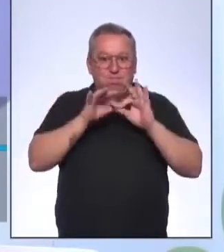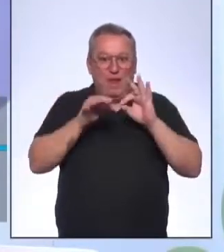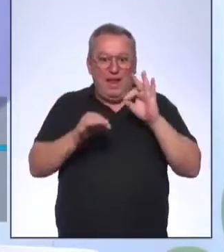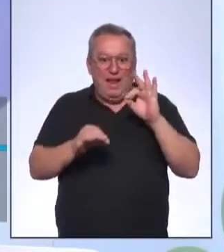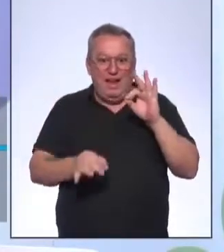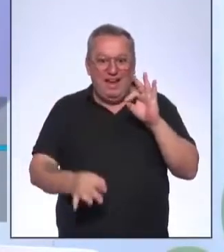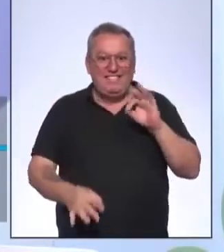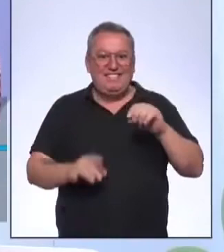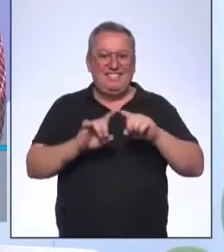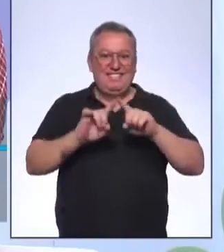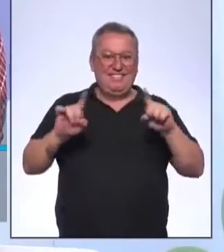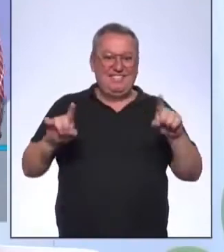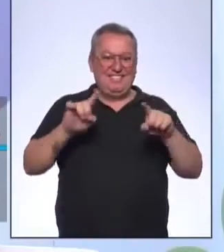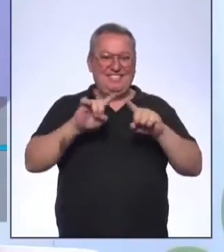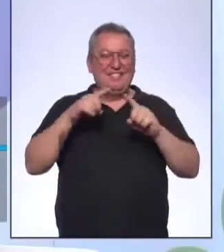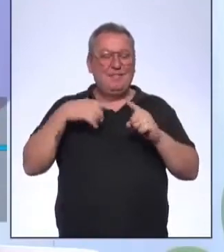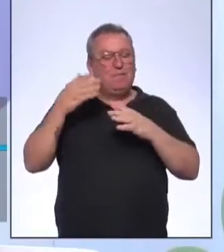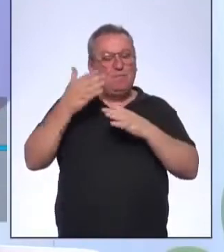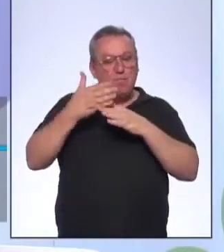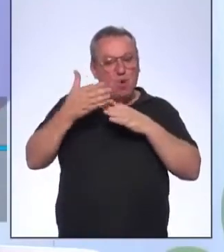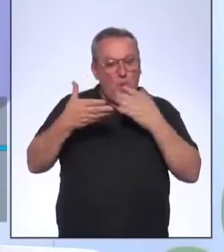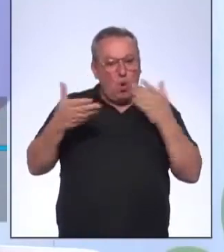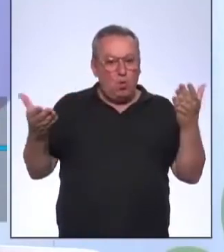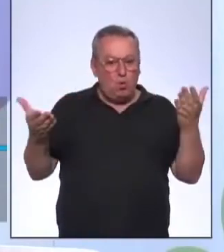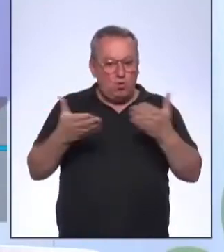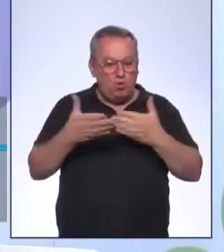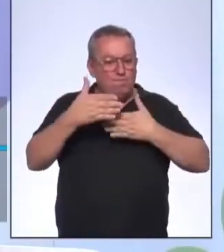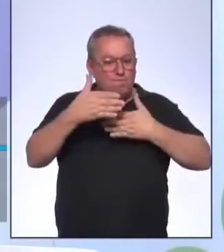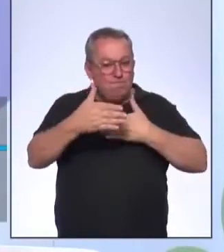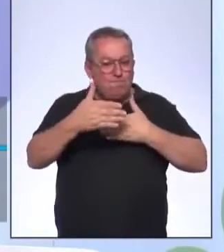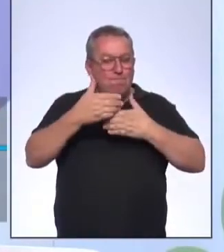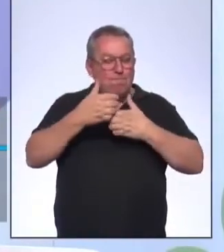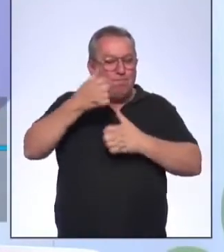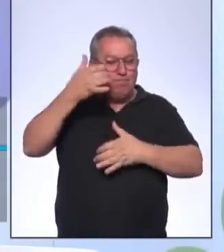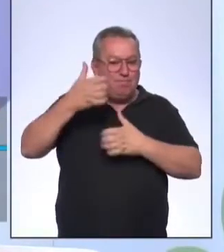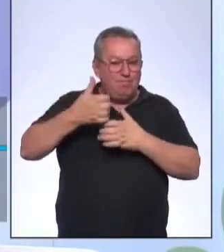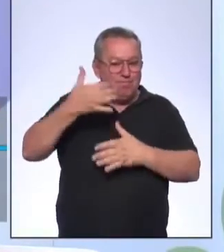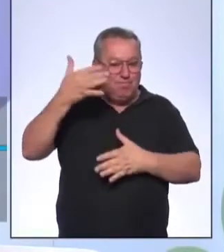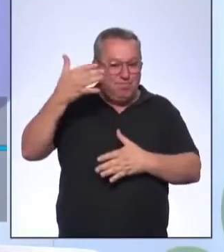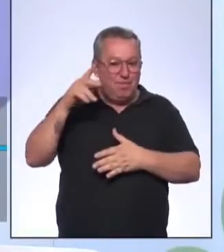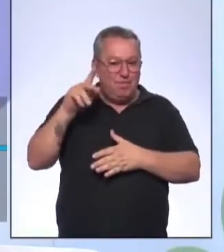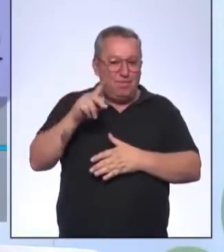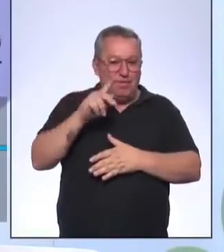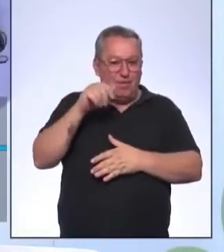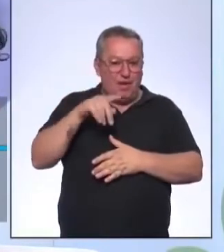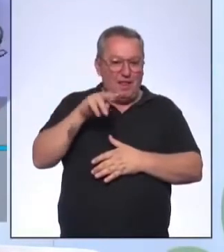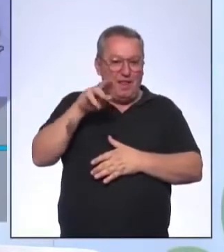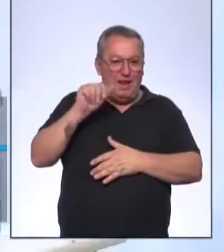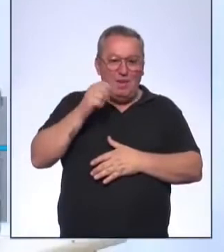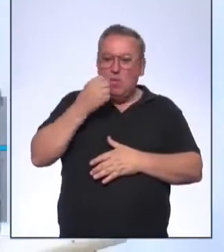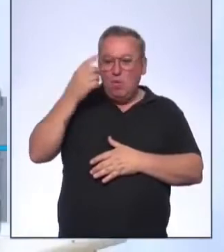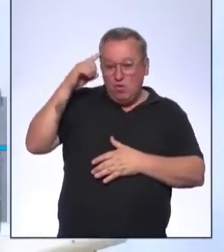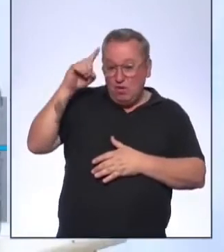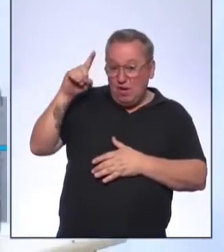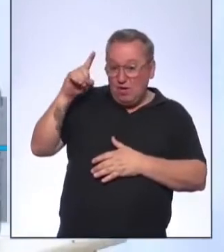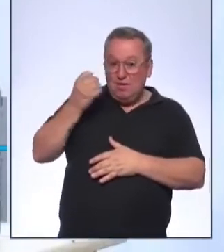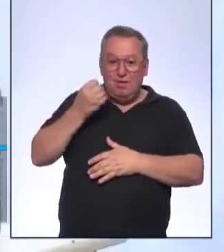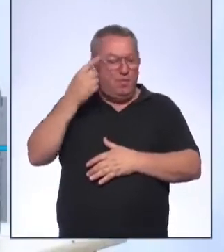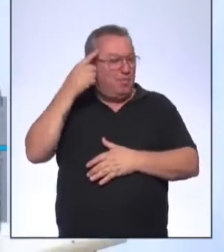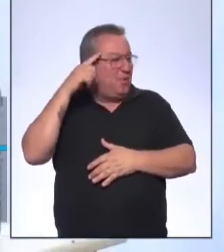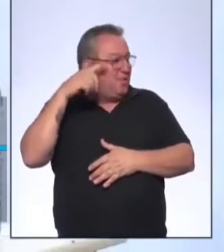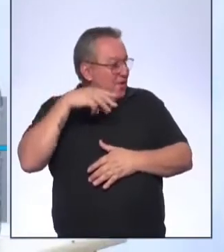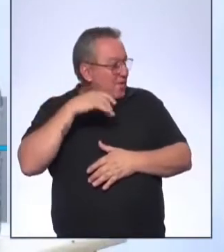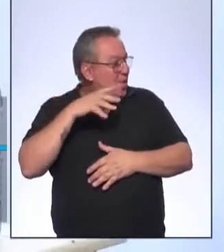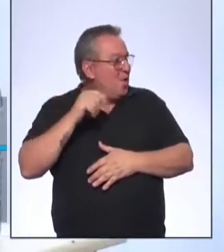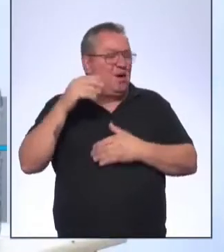mas eu seria moderadora a professora que dá aula de vocês como sempre a professora Andreia bom dia bom dia